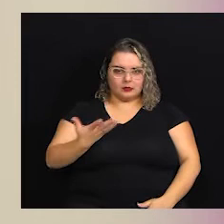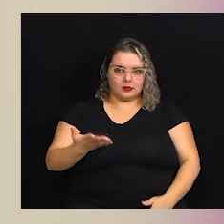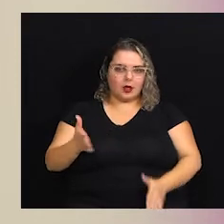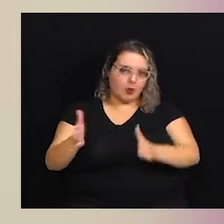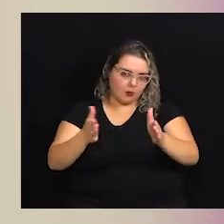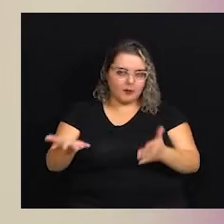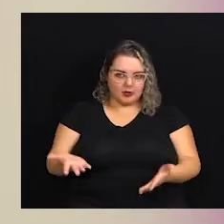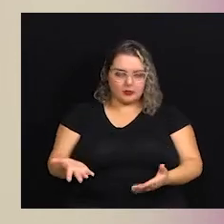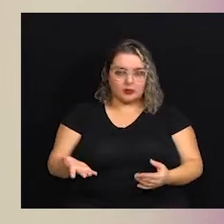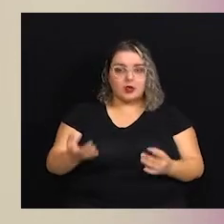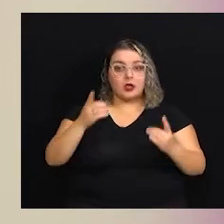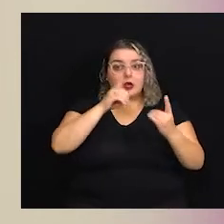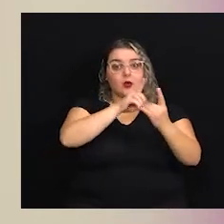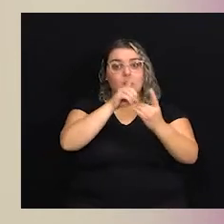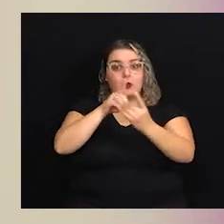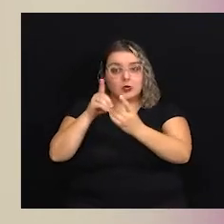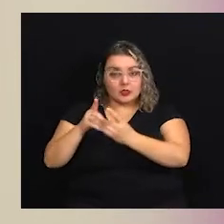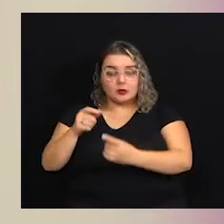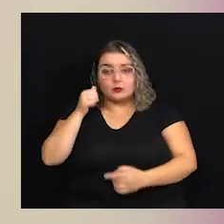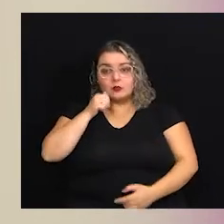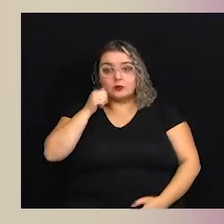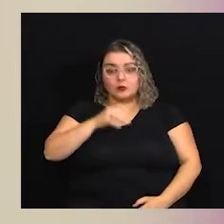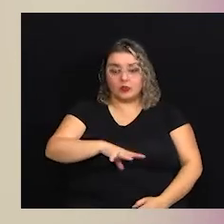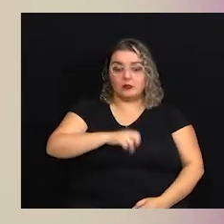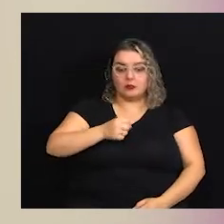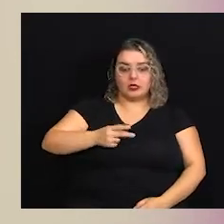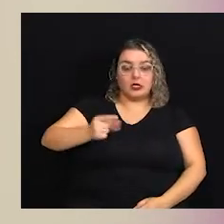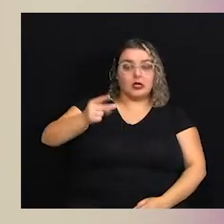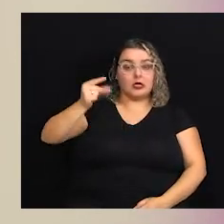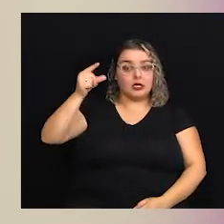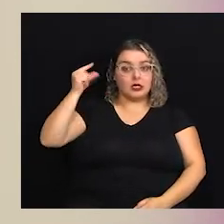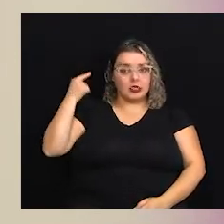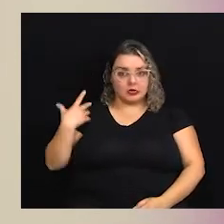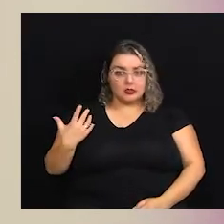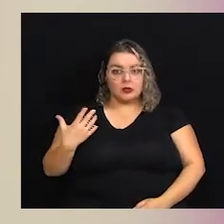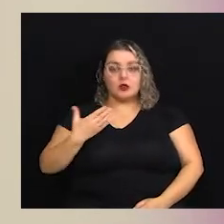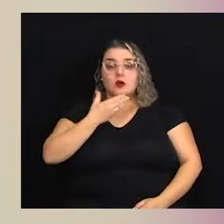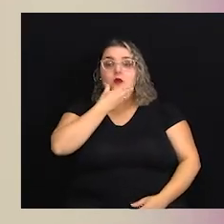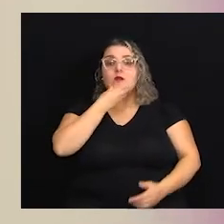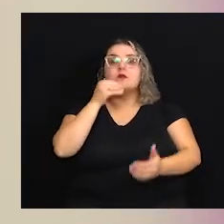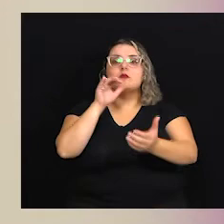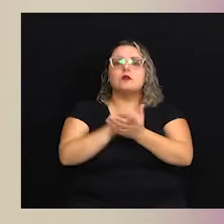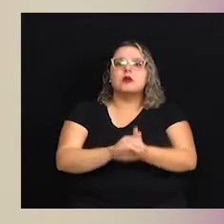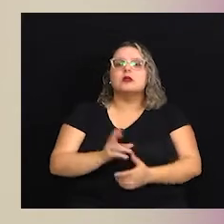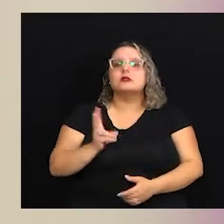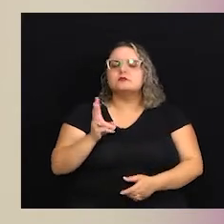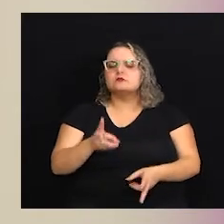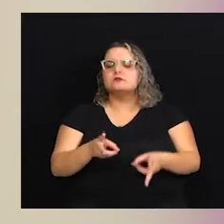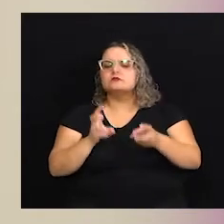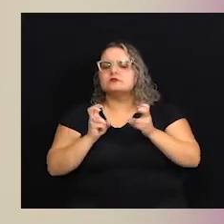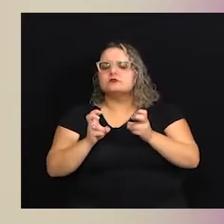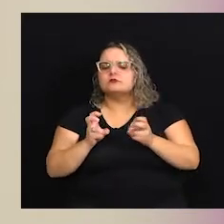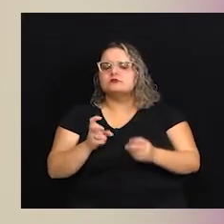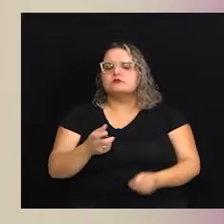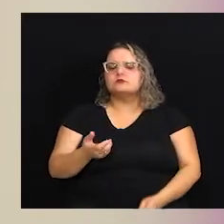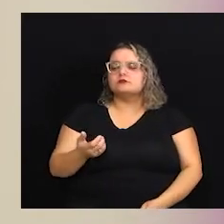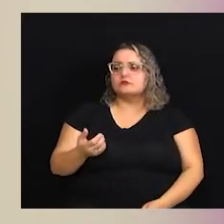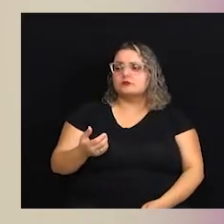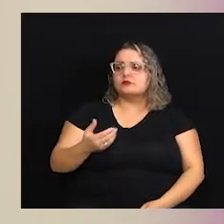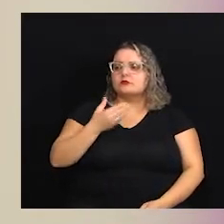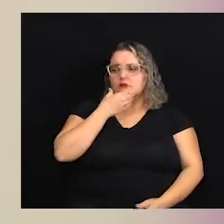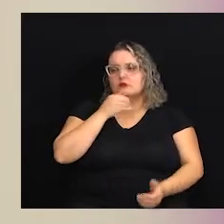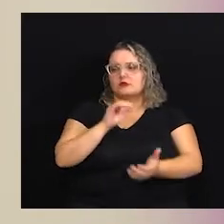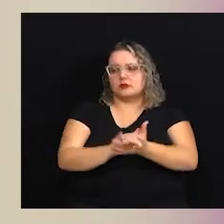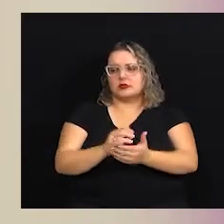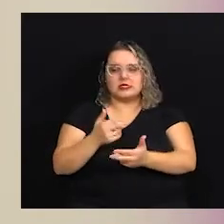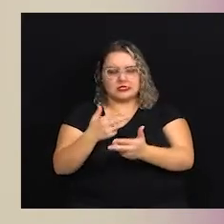ponto. Eu atendo mulheres que estão na menopausa há muitos anos. E o meu marido, sempre percebendo, e dizia,